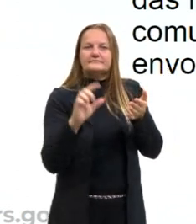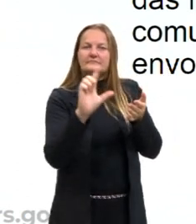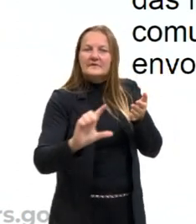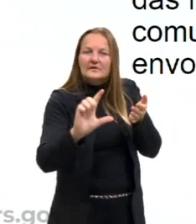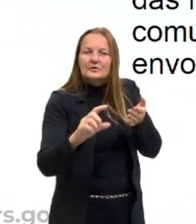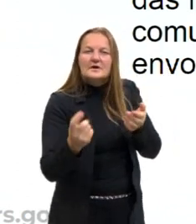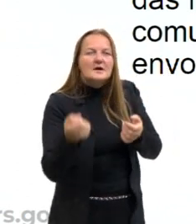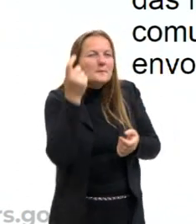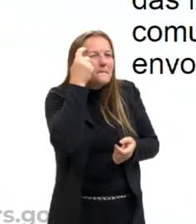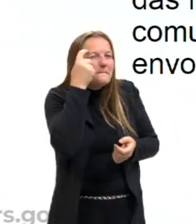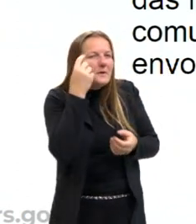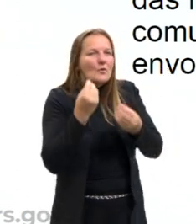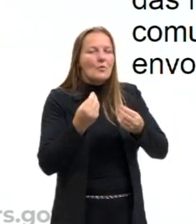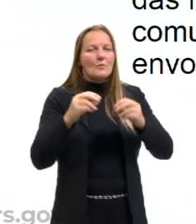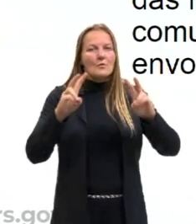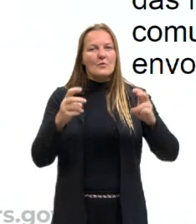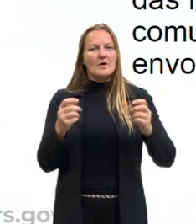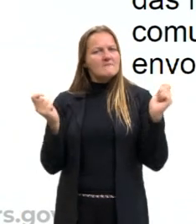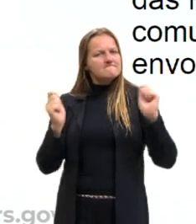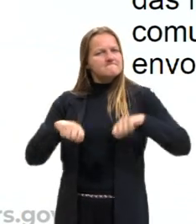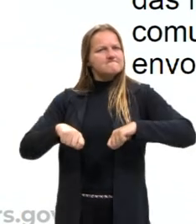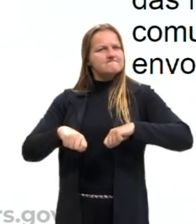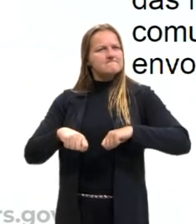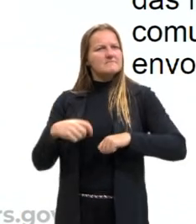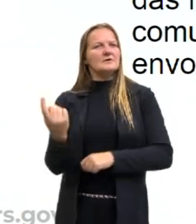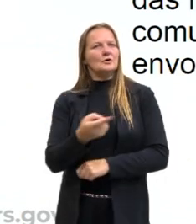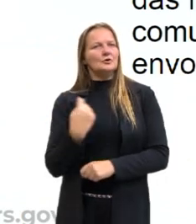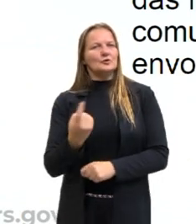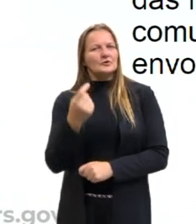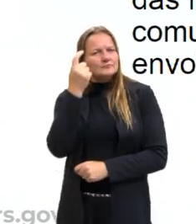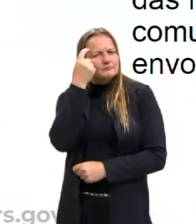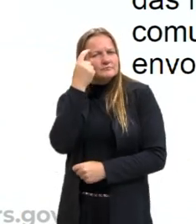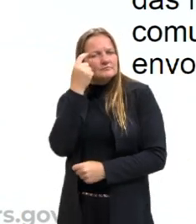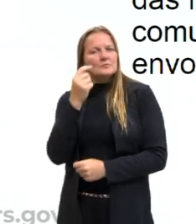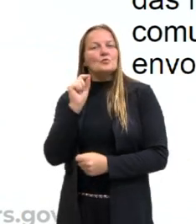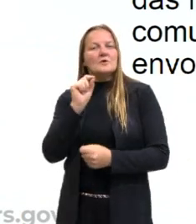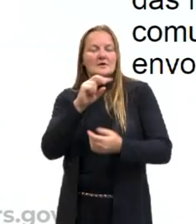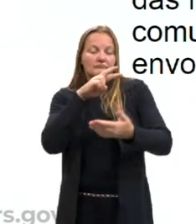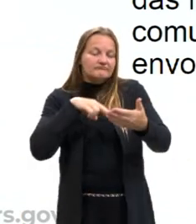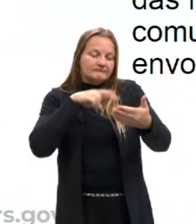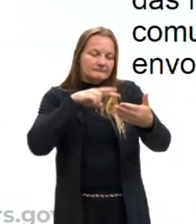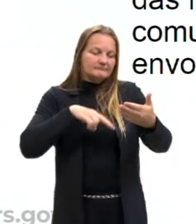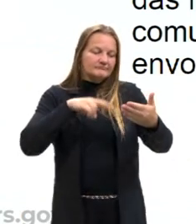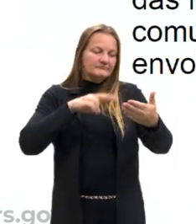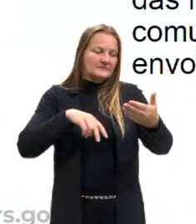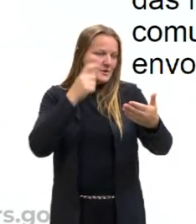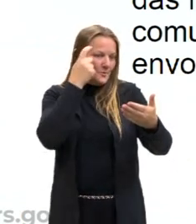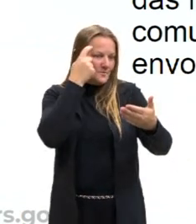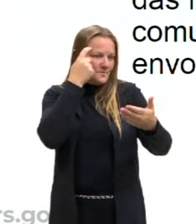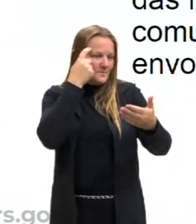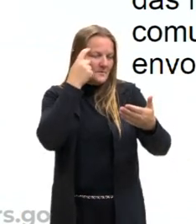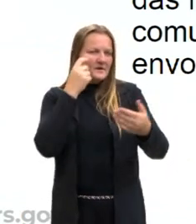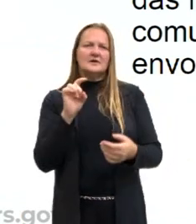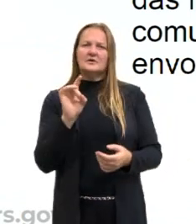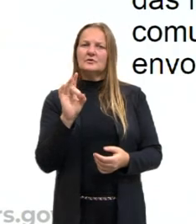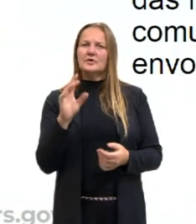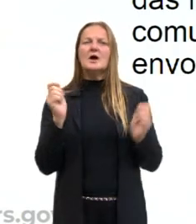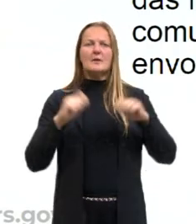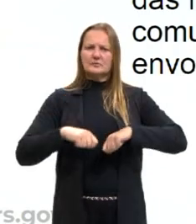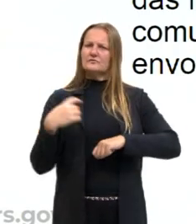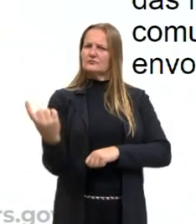reflexão sobre é a nossa capacidade de refletir sobre aquilo que a gente está lendo porque ler todos somos